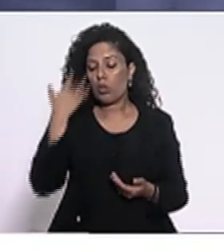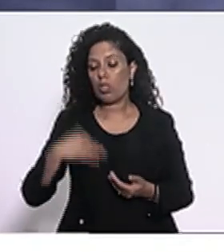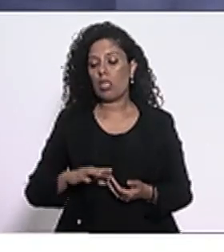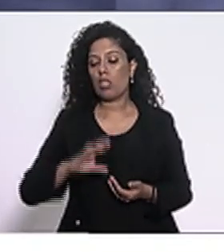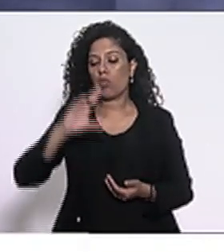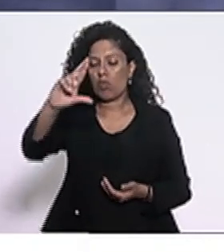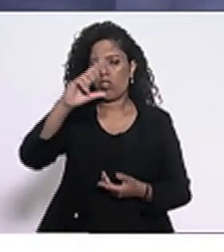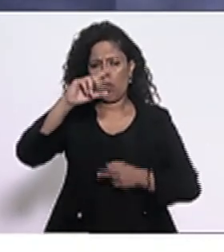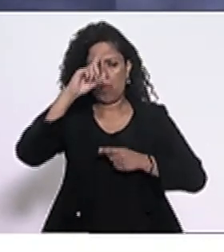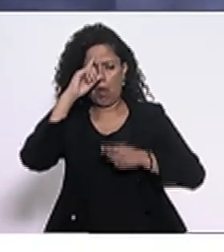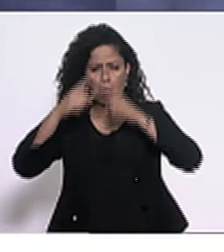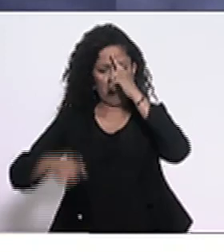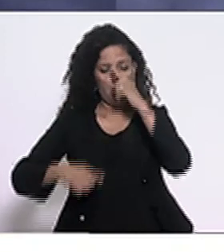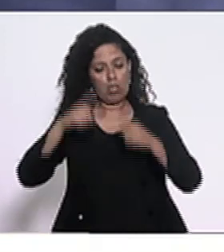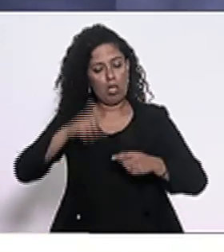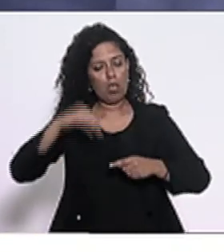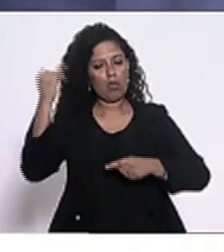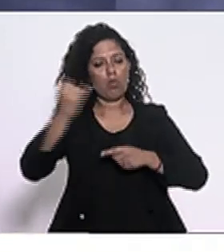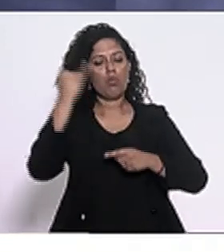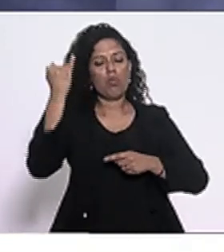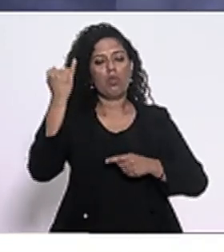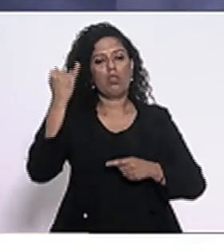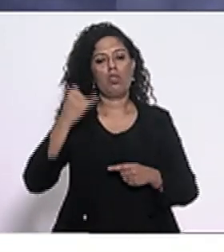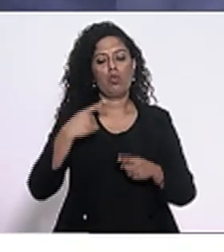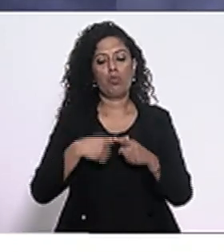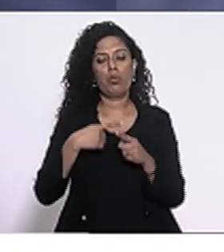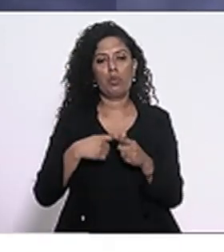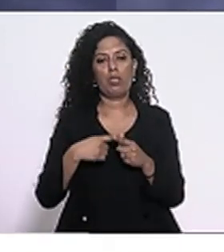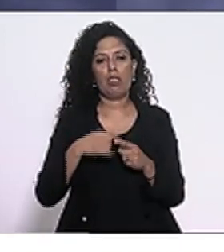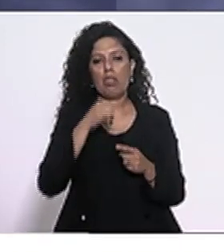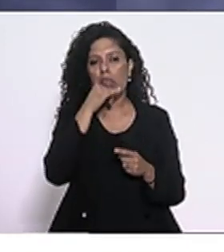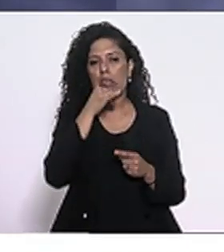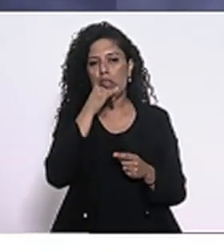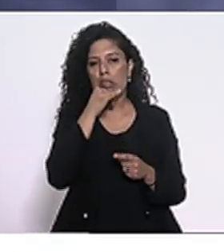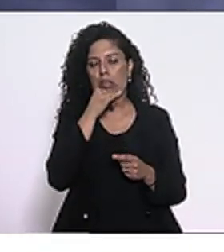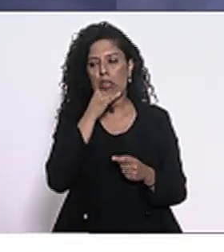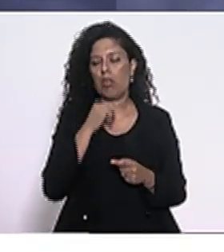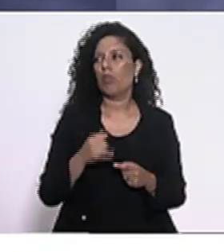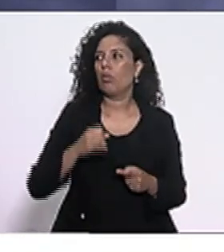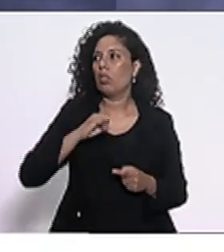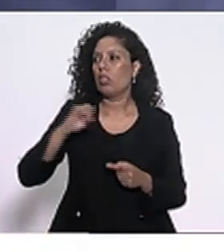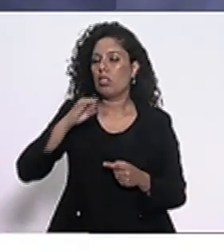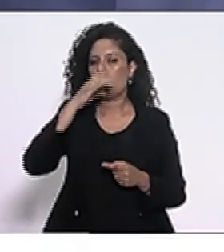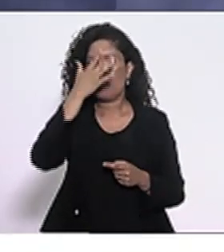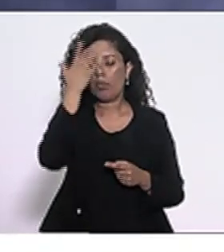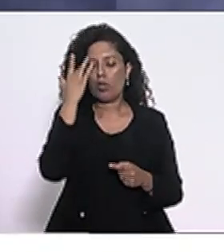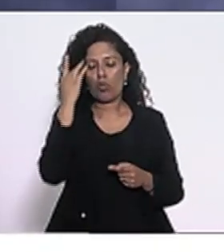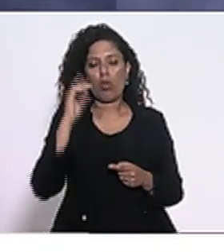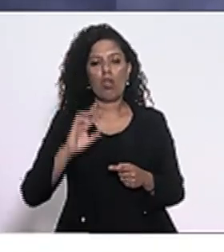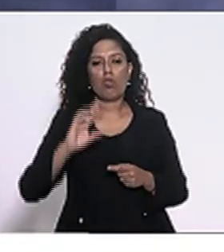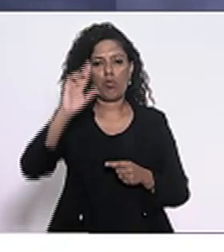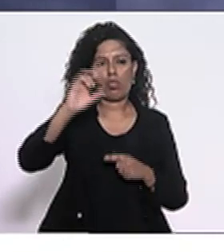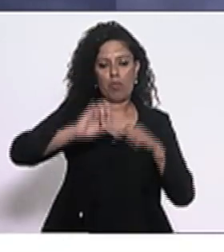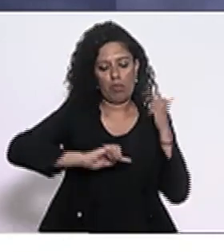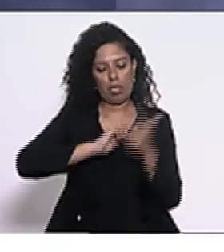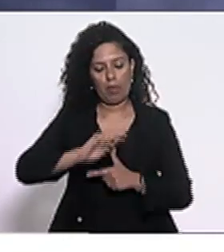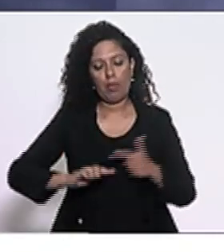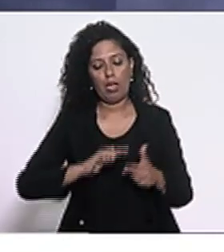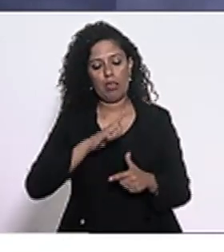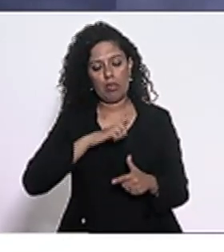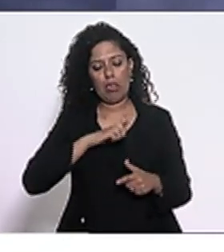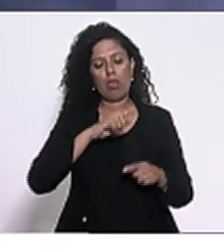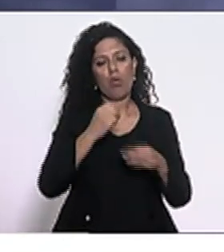importante. Por quê? Porque, através da gestão, a gente utiliza modernas ferramentas de gestão que envolvem a gestão de